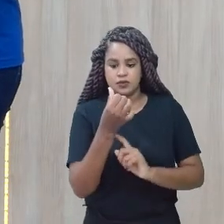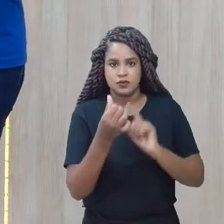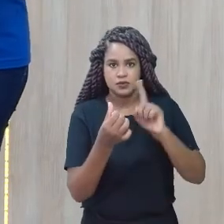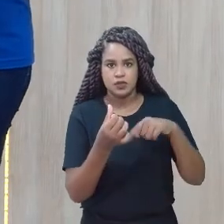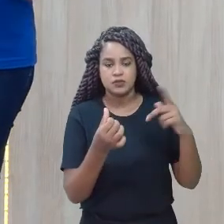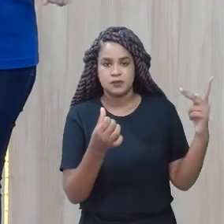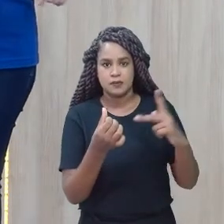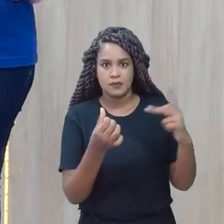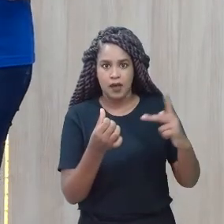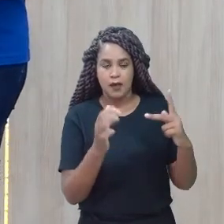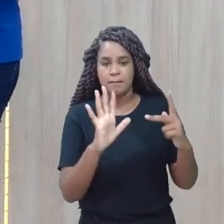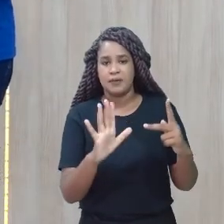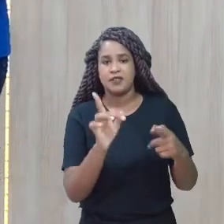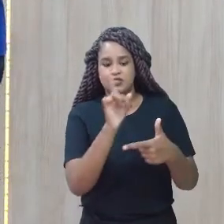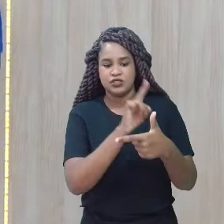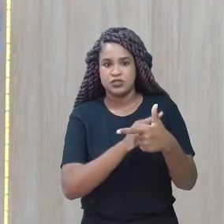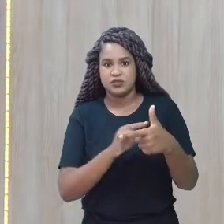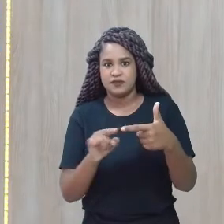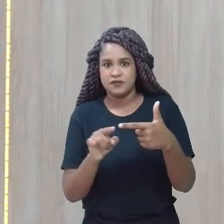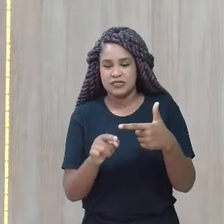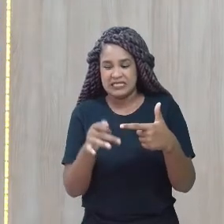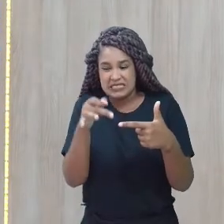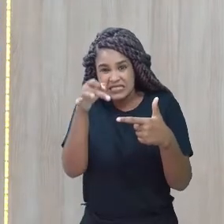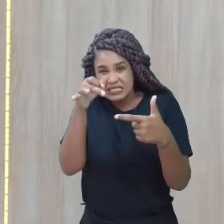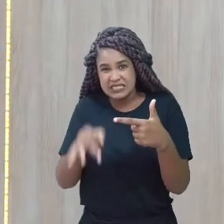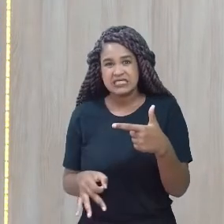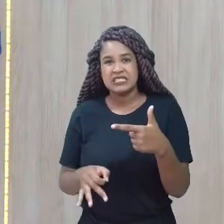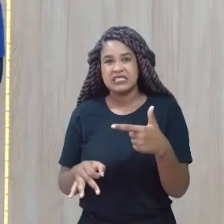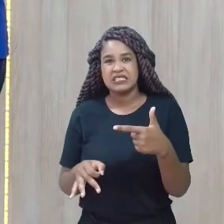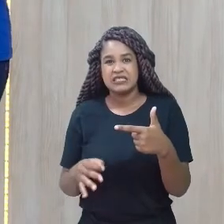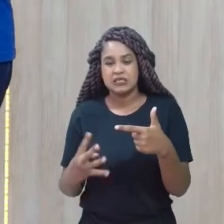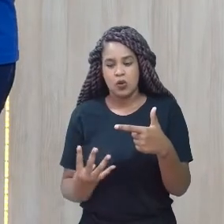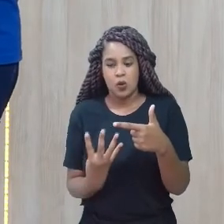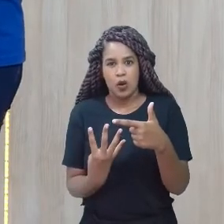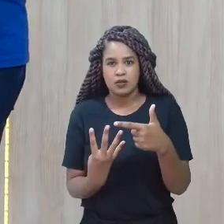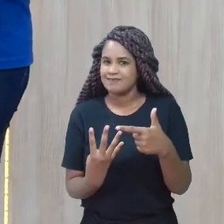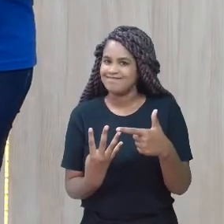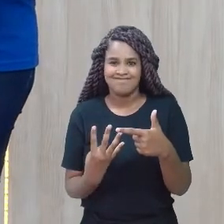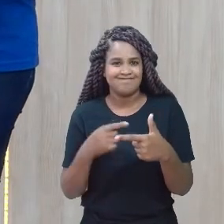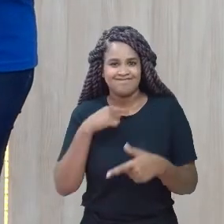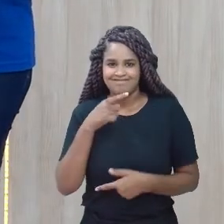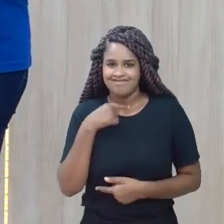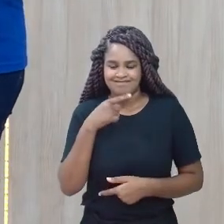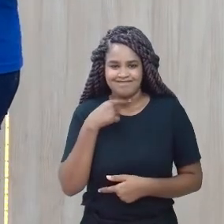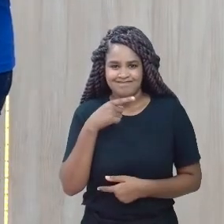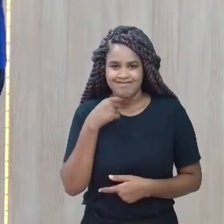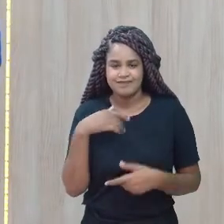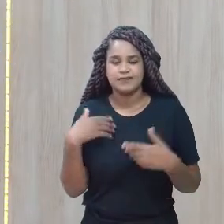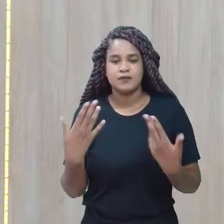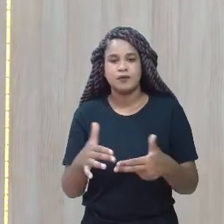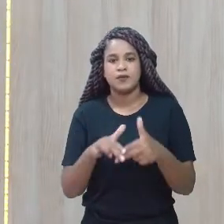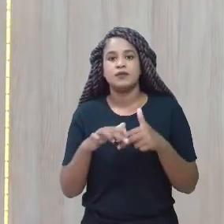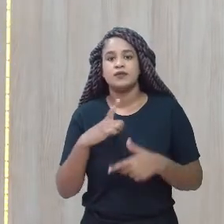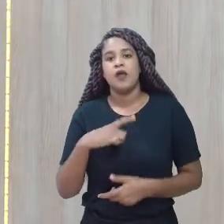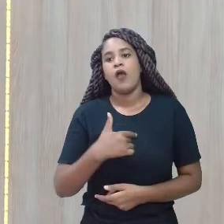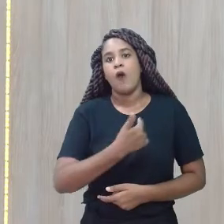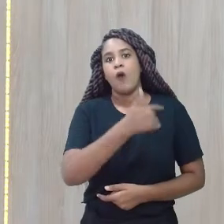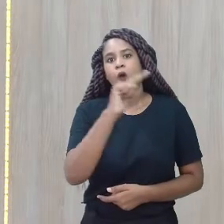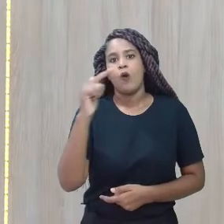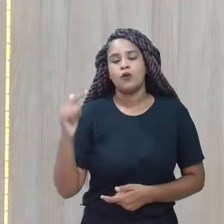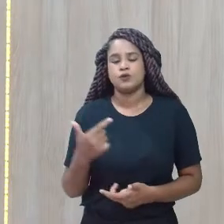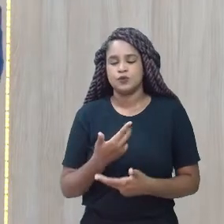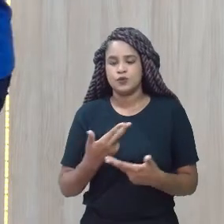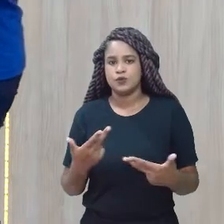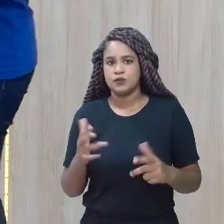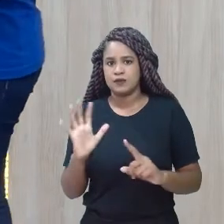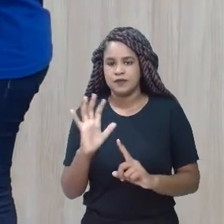número 6 não divide de maneira exata para o 4. A gente já começa a perceber que existem outras situações que influenciam